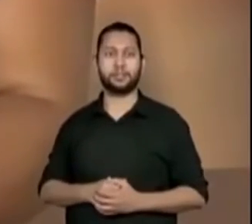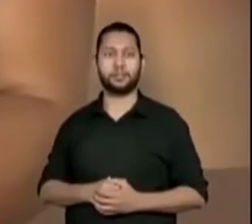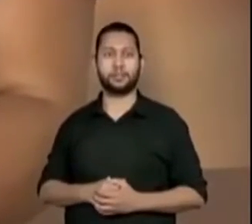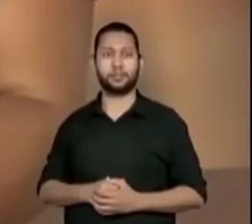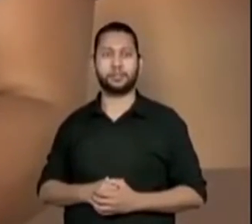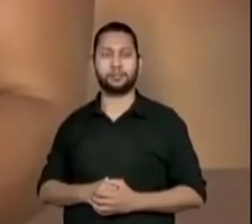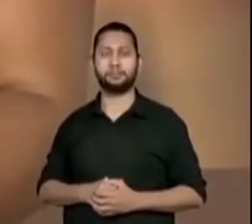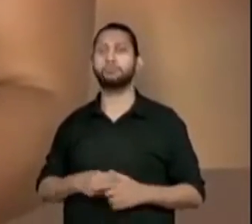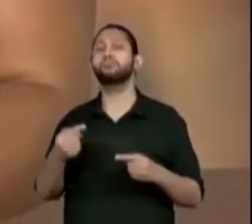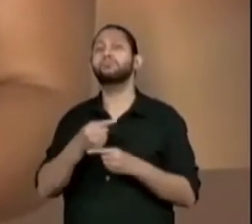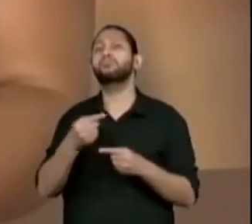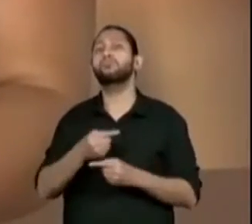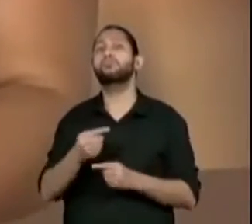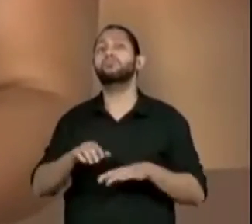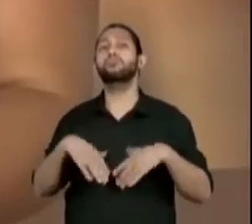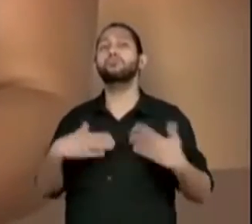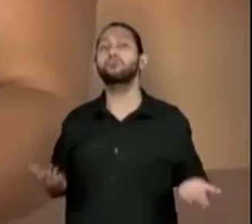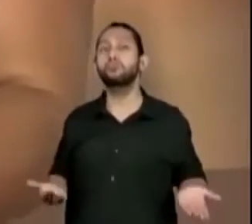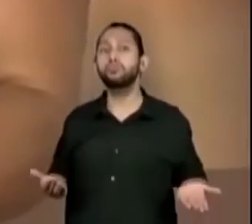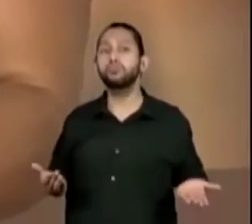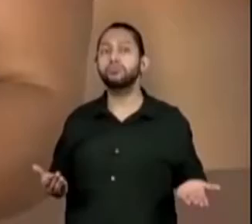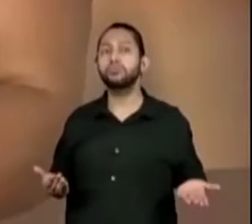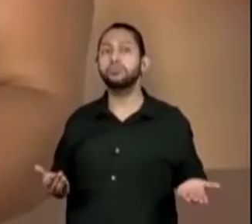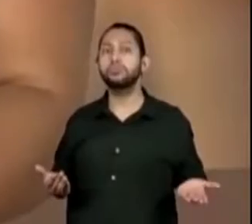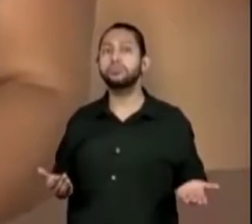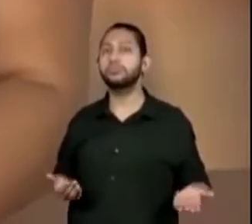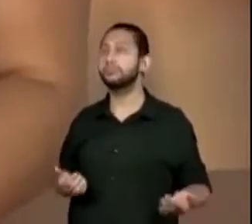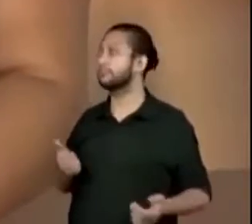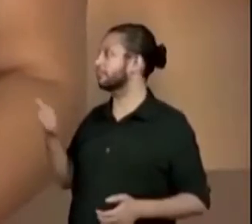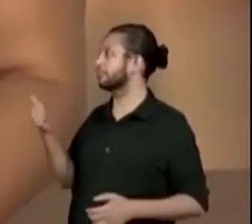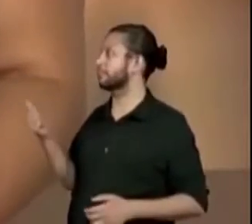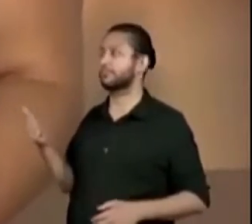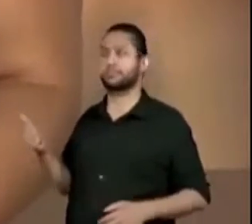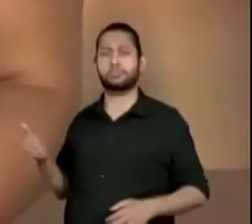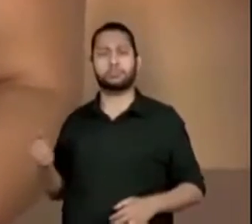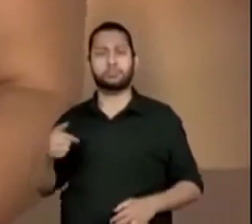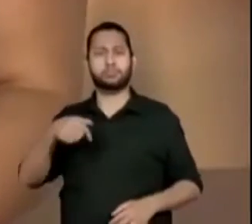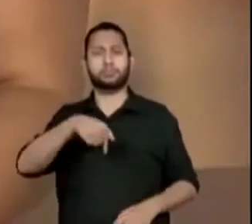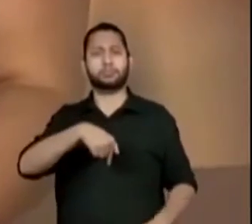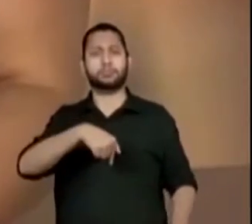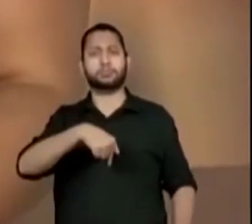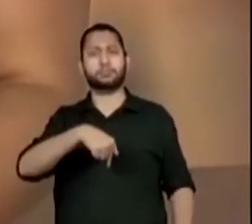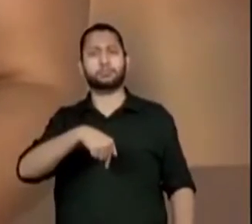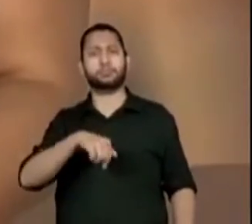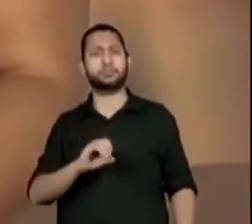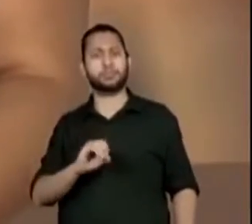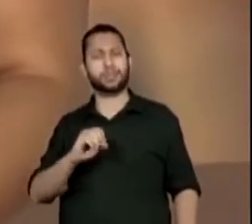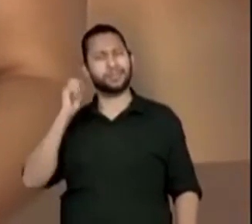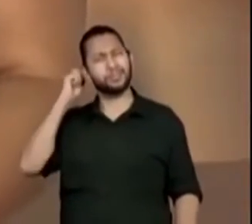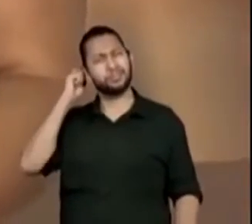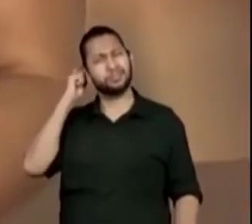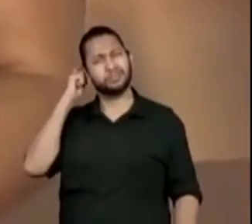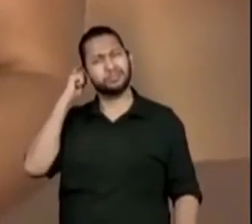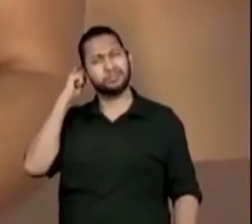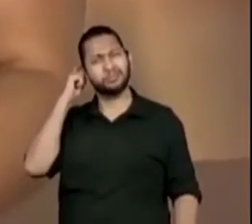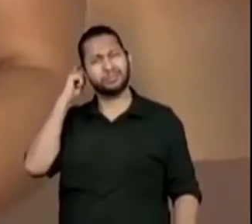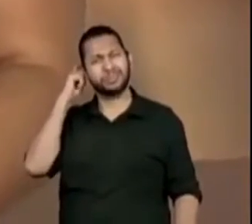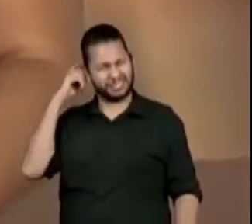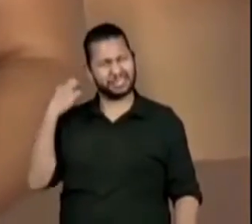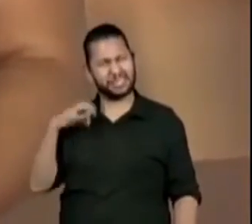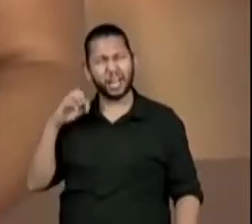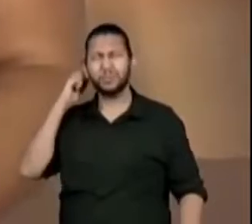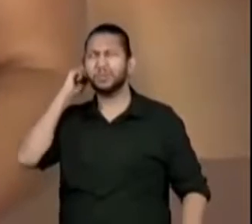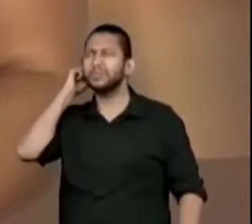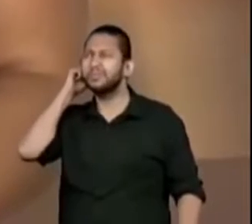aqui. Vamos apertar o igual. Opa! 7 vezes 10 igual a...